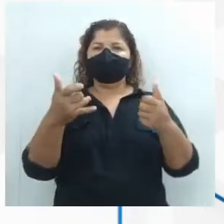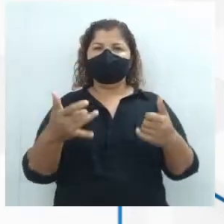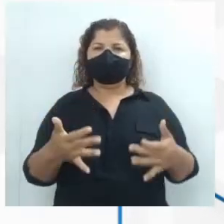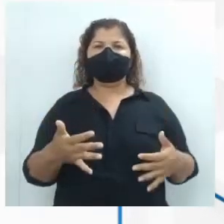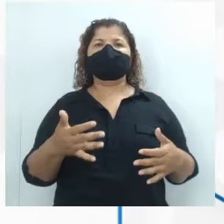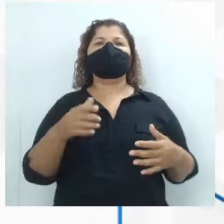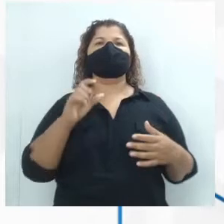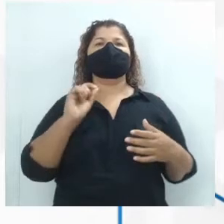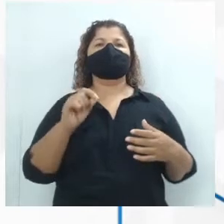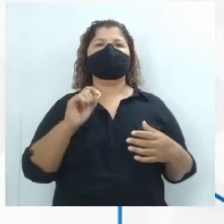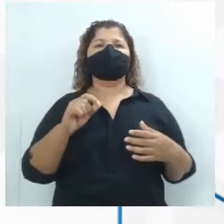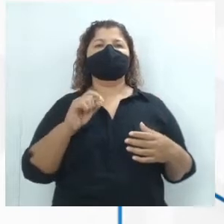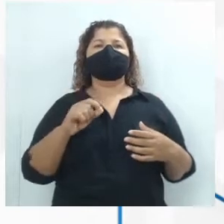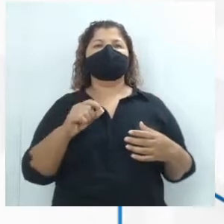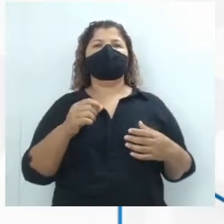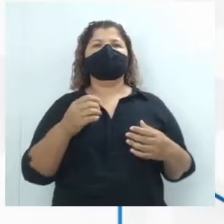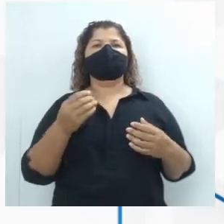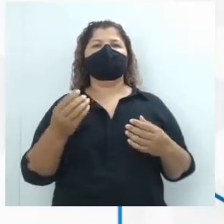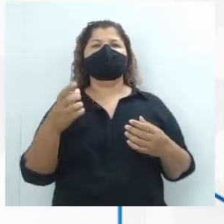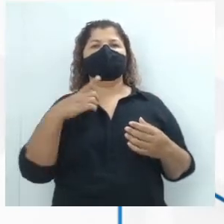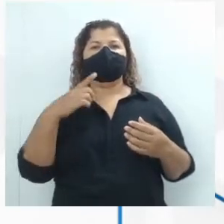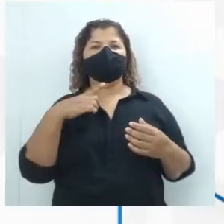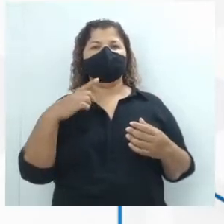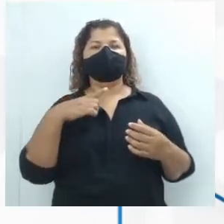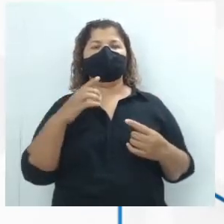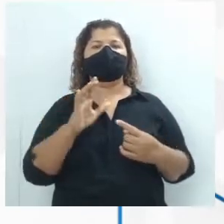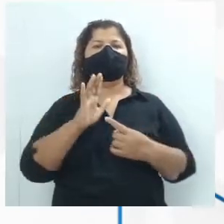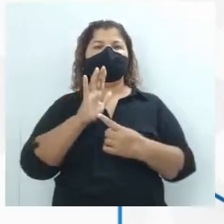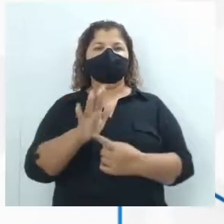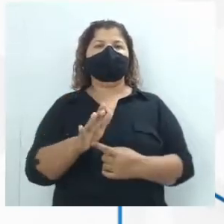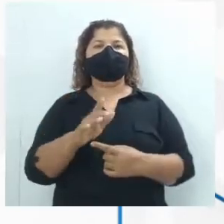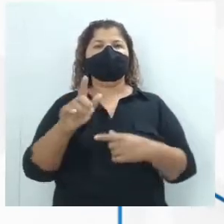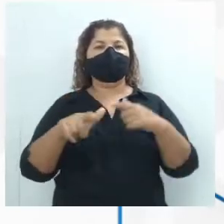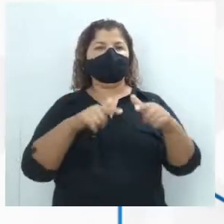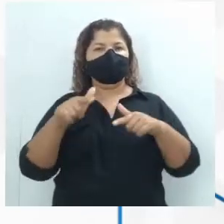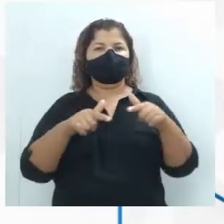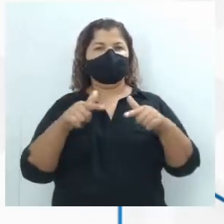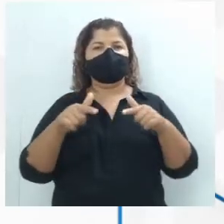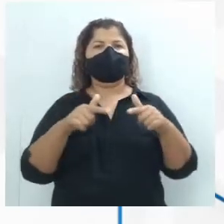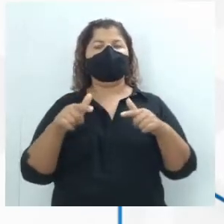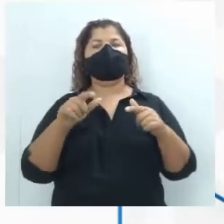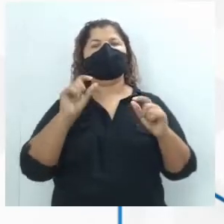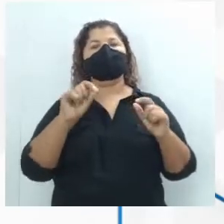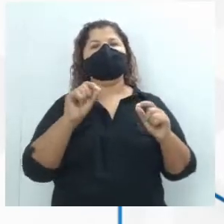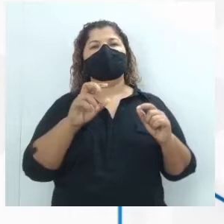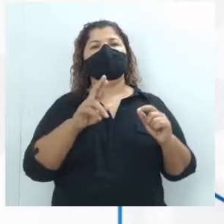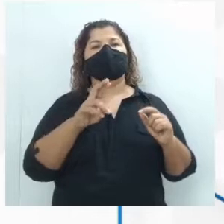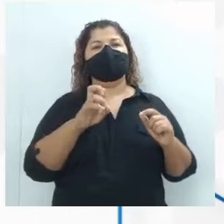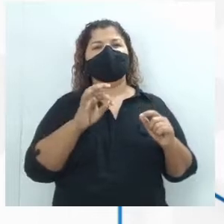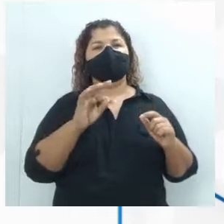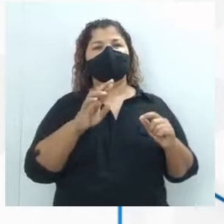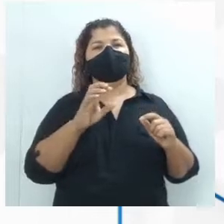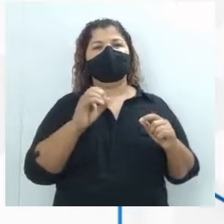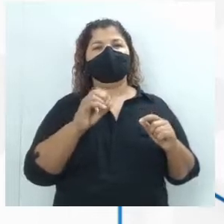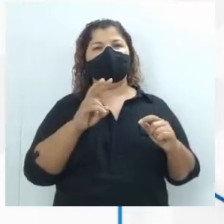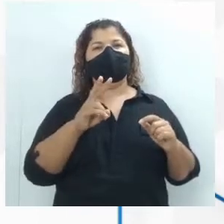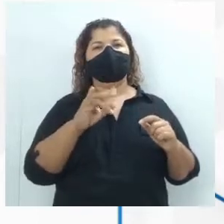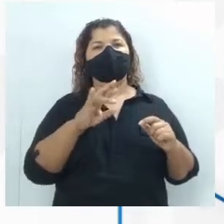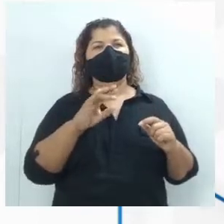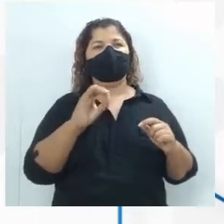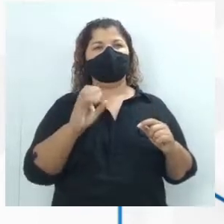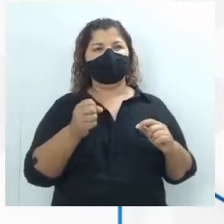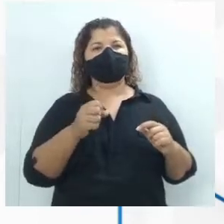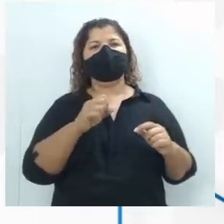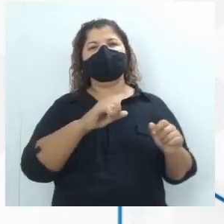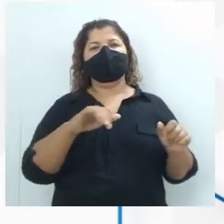passada eu expliquei exatamente o que a gente vai trabalhar com o retrovírus. Tranquilo? Lembrem que na semana passada a